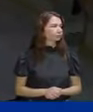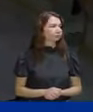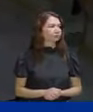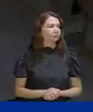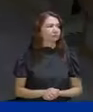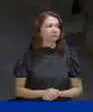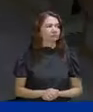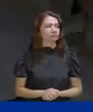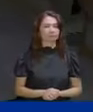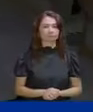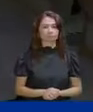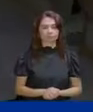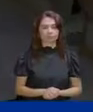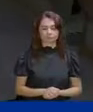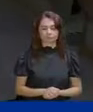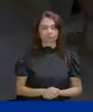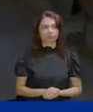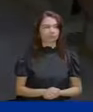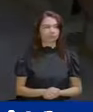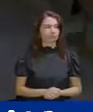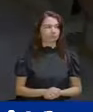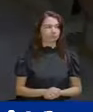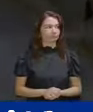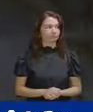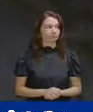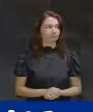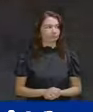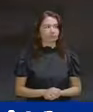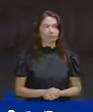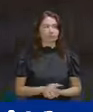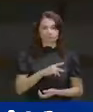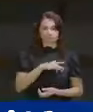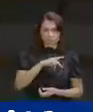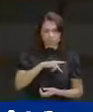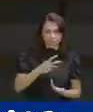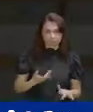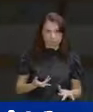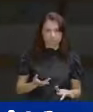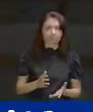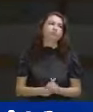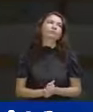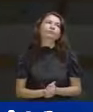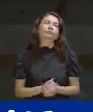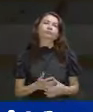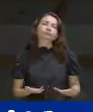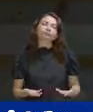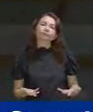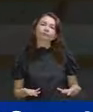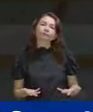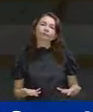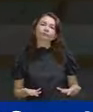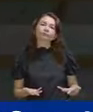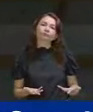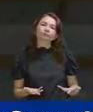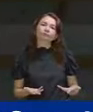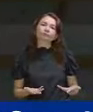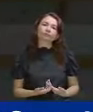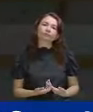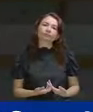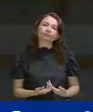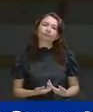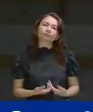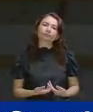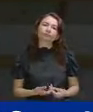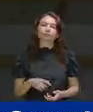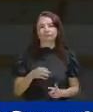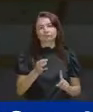de se manifestar? Sobre a questão de ordem? Pois não. Excelência, apenas para registrar a posição do Ministério Público que... Foco na parte central da mesa, com a palavra